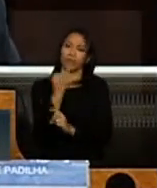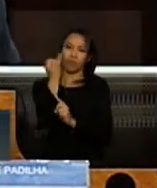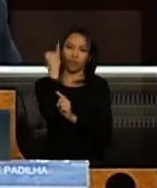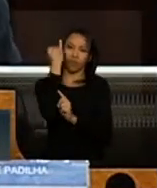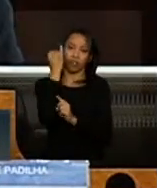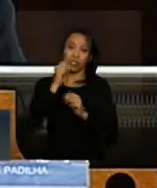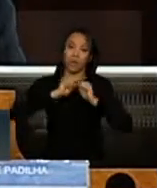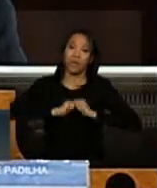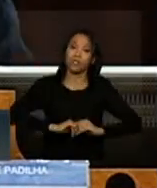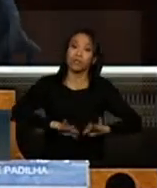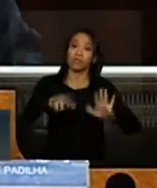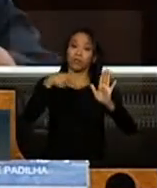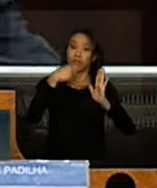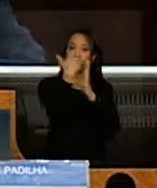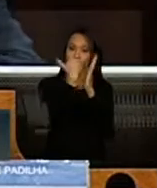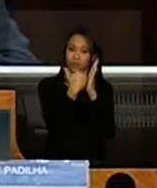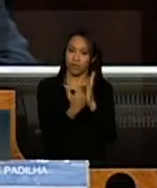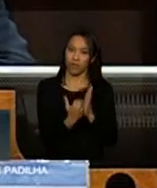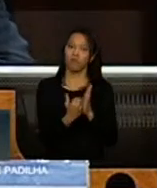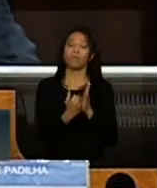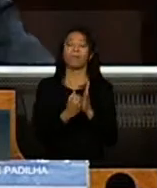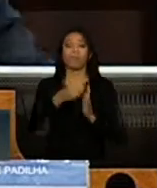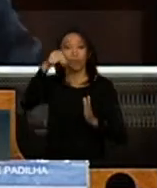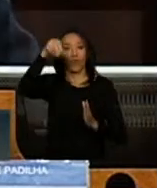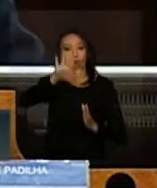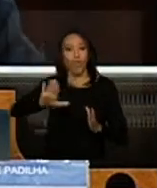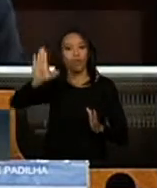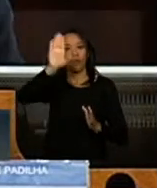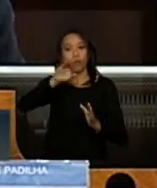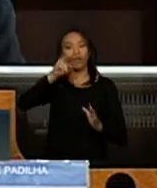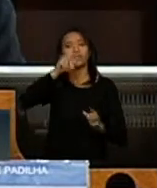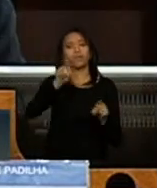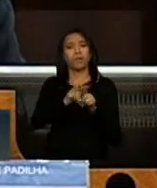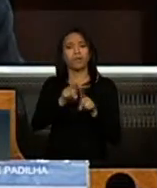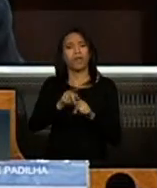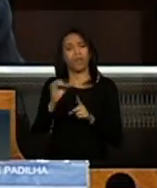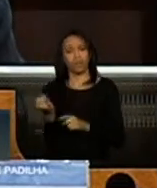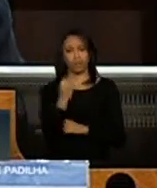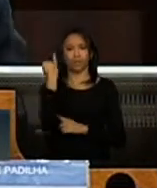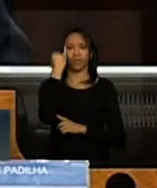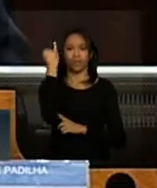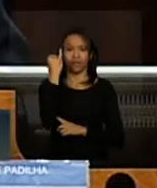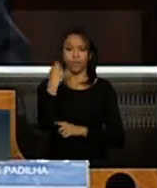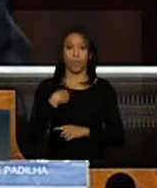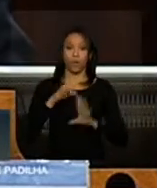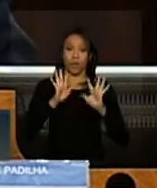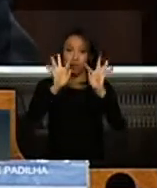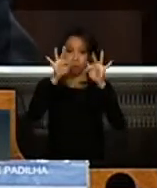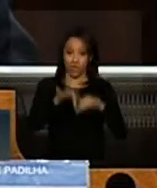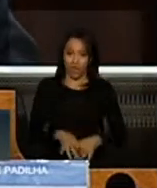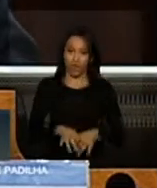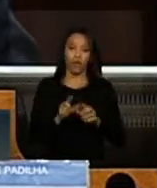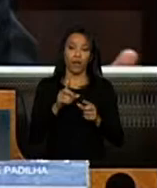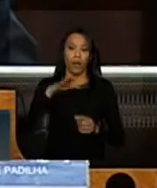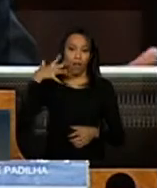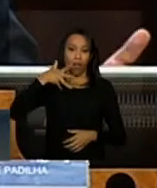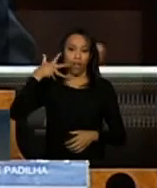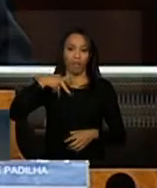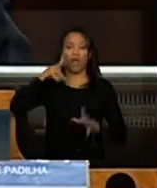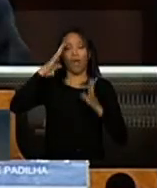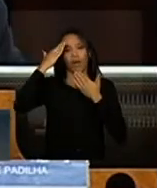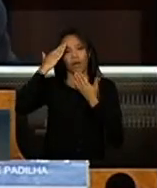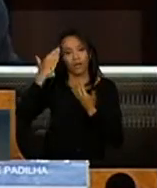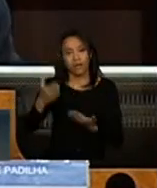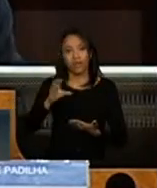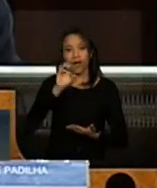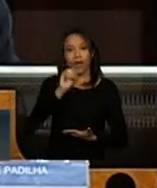para o Nordeste, para a região Norte do país, também é uma medida muito importante. Eu quero terminar agradecendo não só a OPAS,